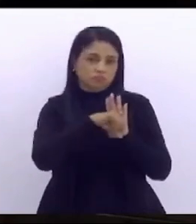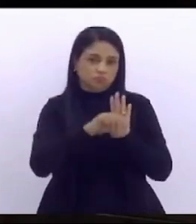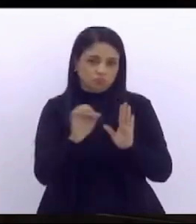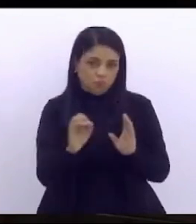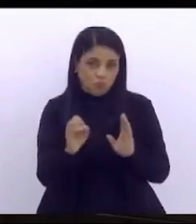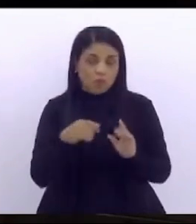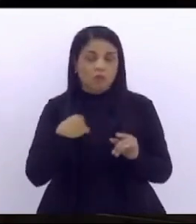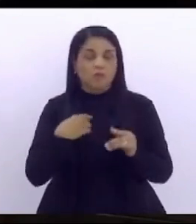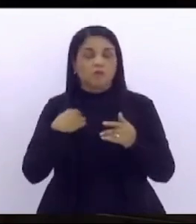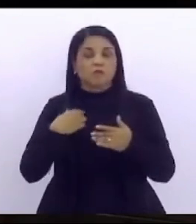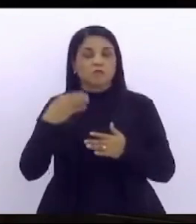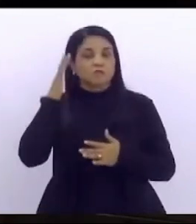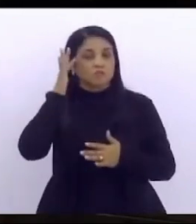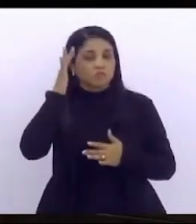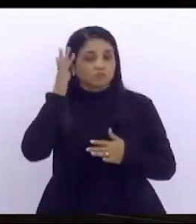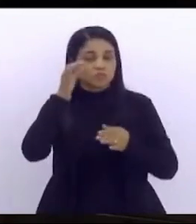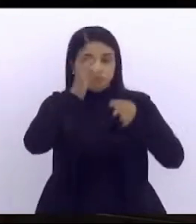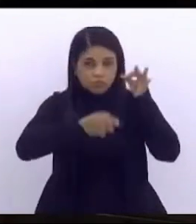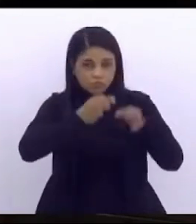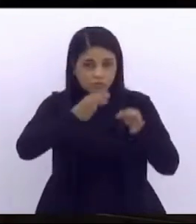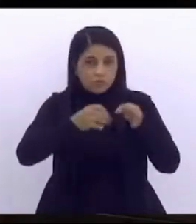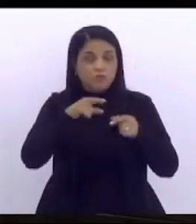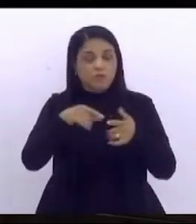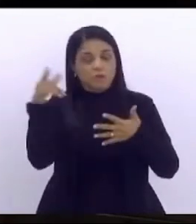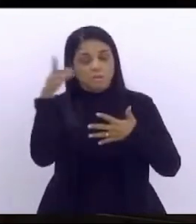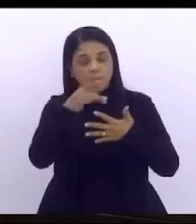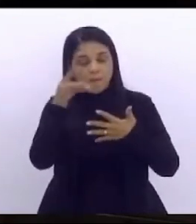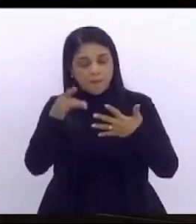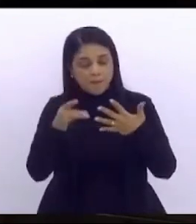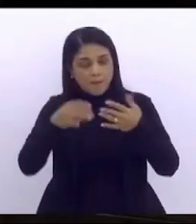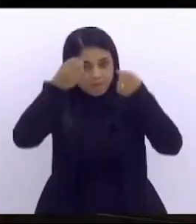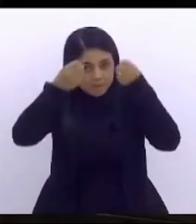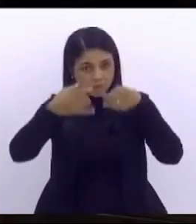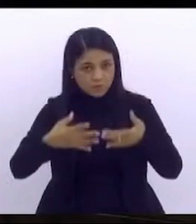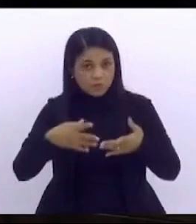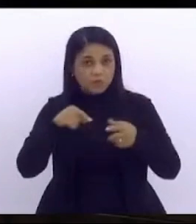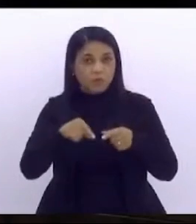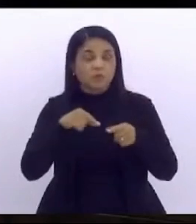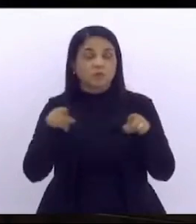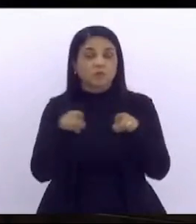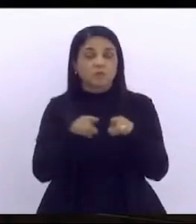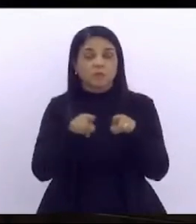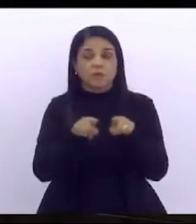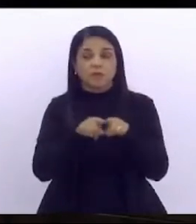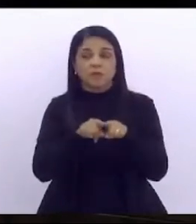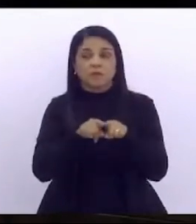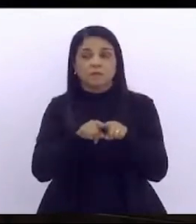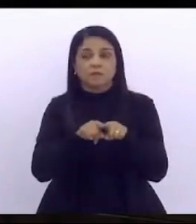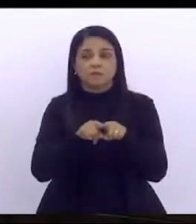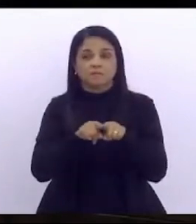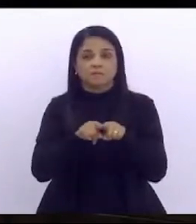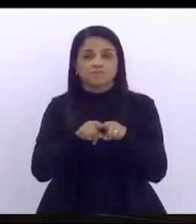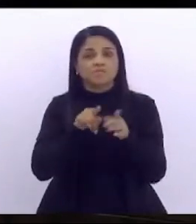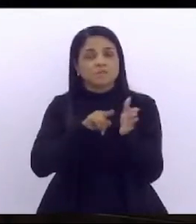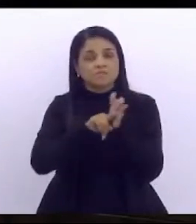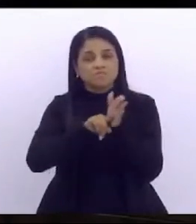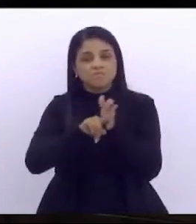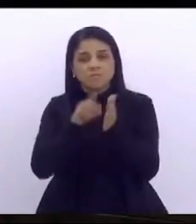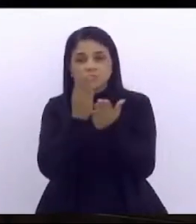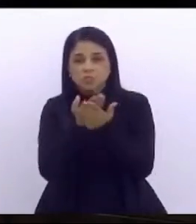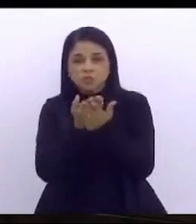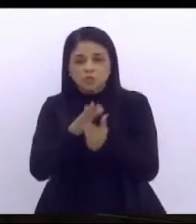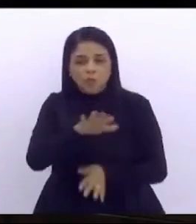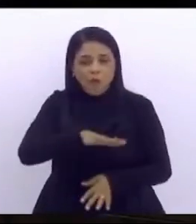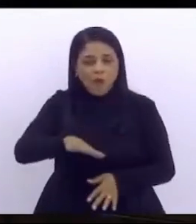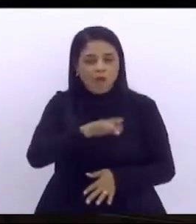jurídica e filosófica, que ele refutou vários, e também de ordem de estudos na